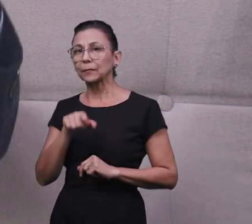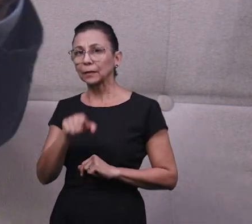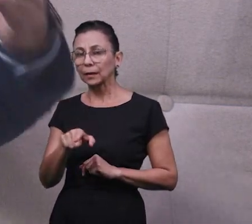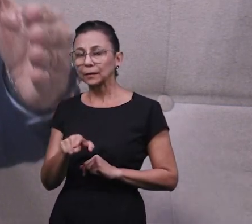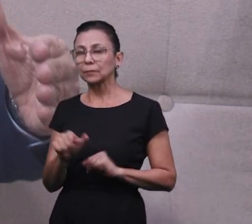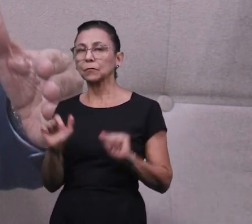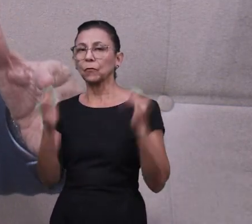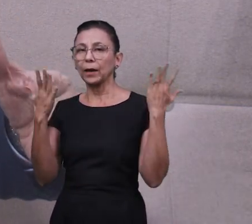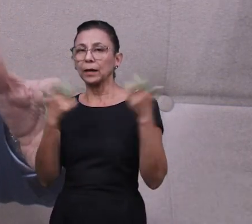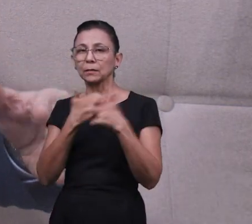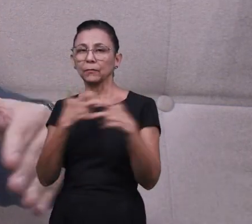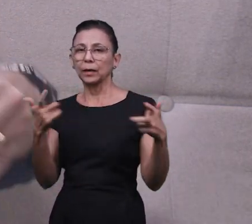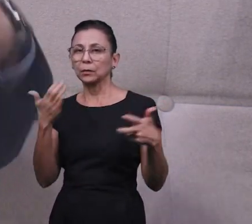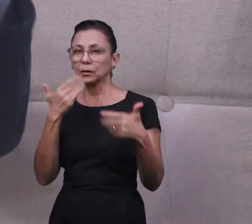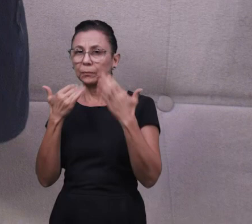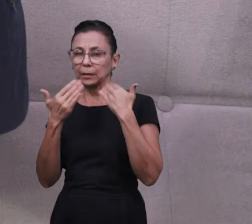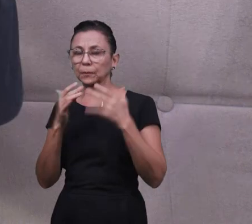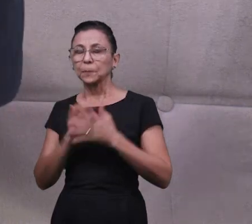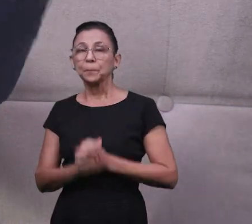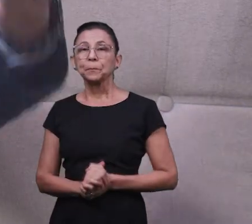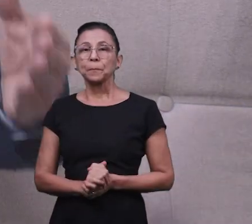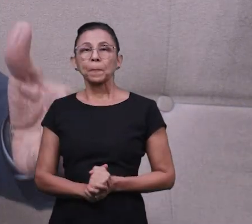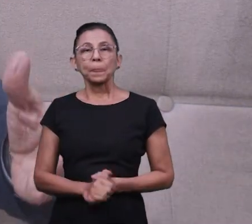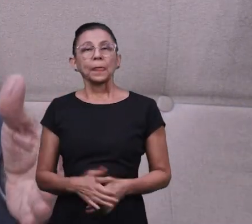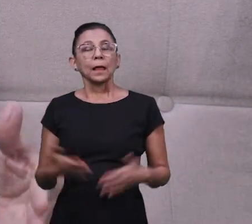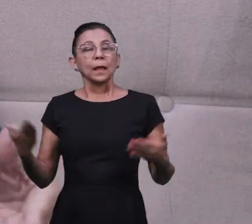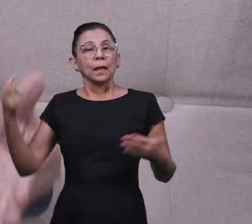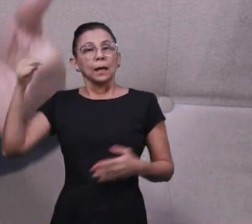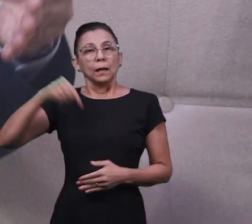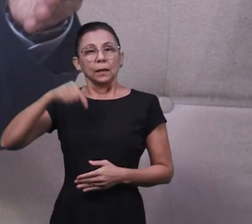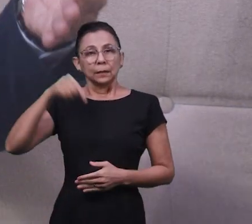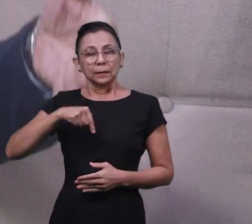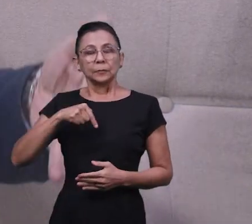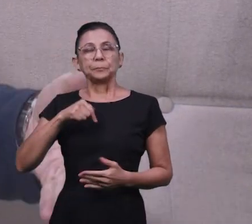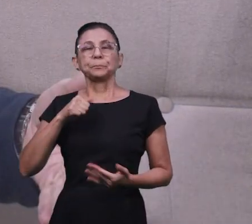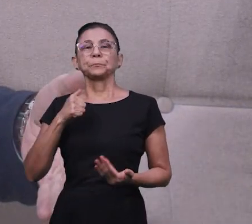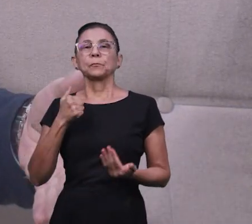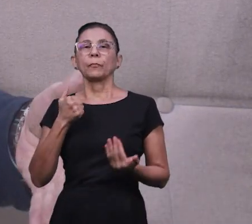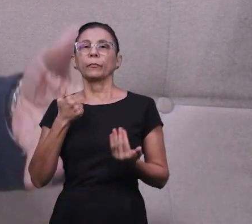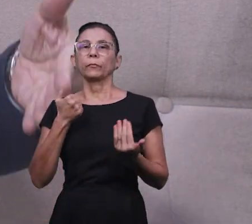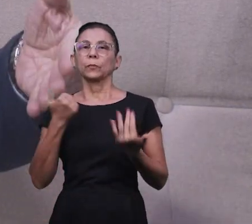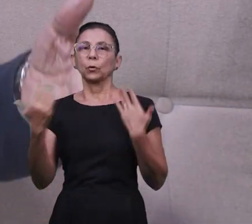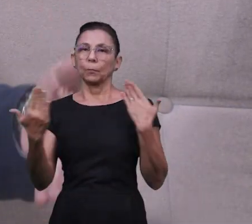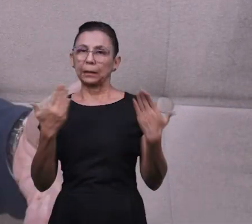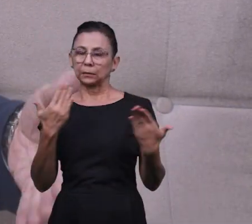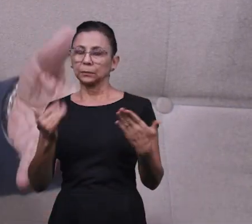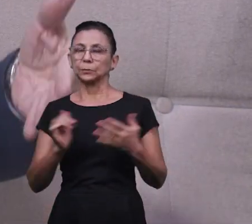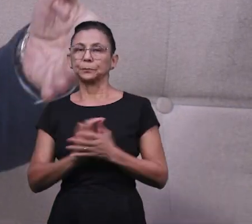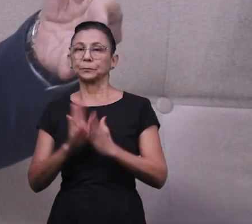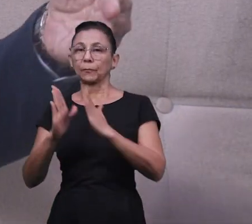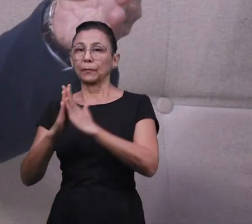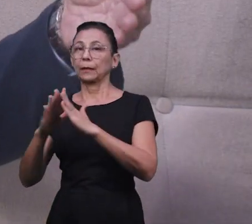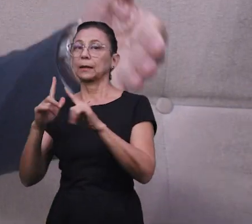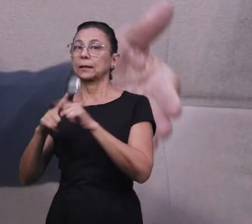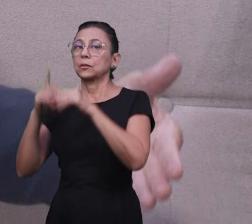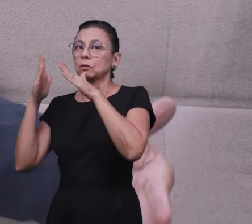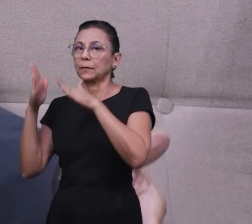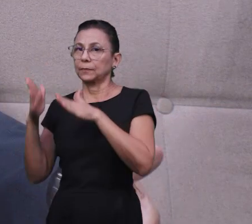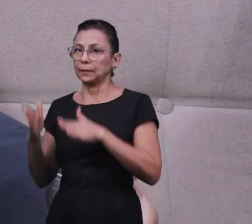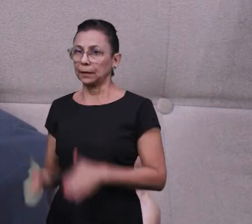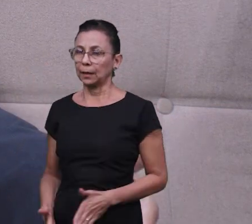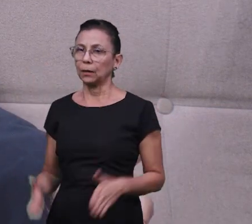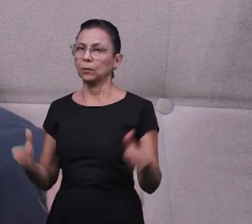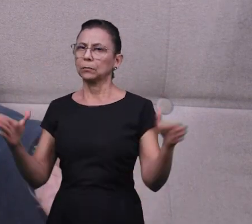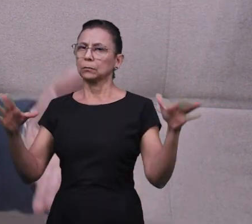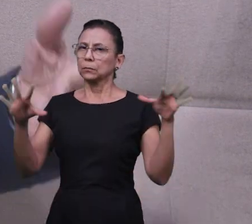A festa está preparada, a festa está pronta na casa do Pai, mas desde já a igreja, através da